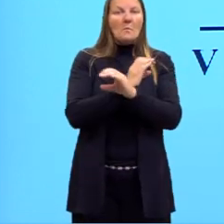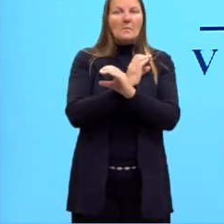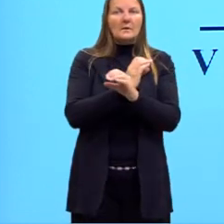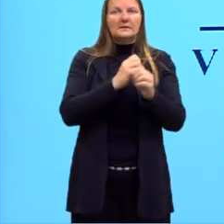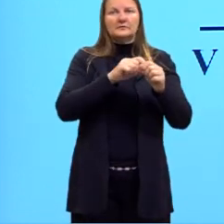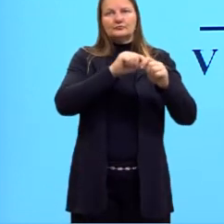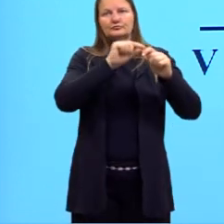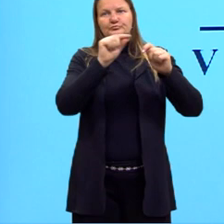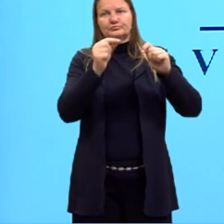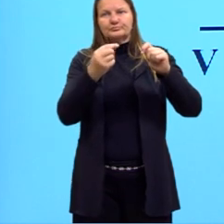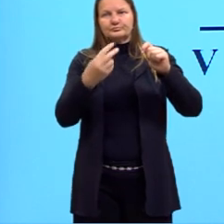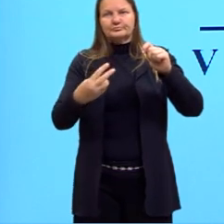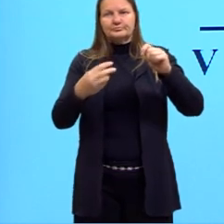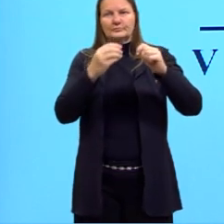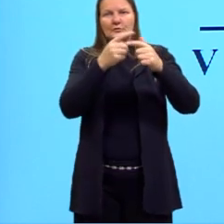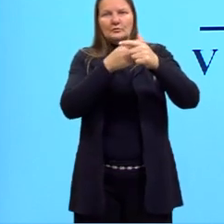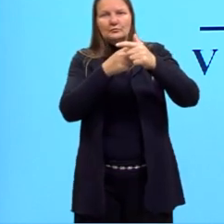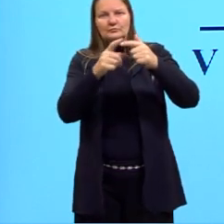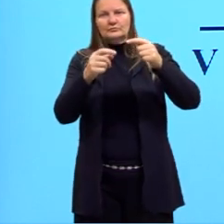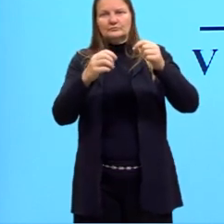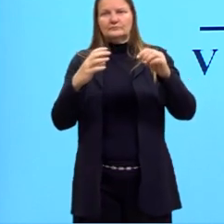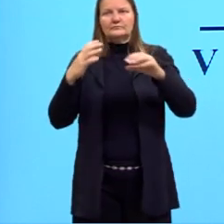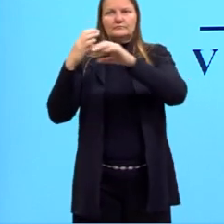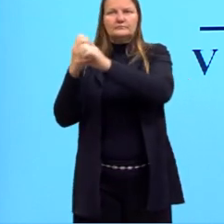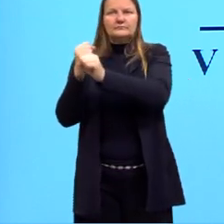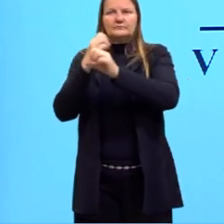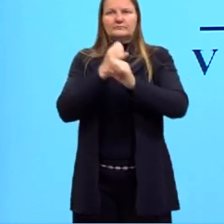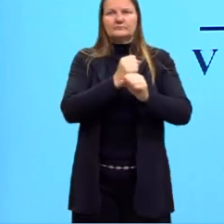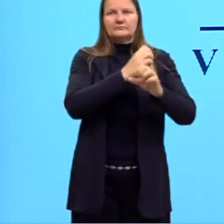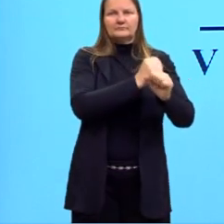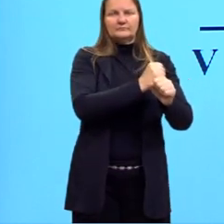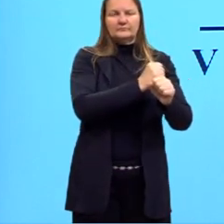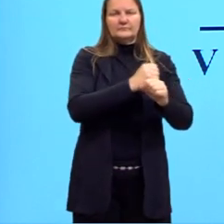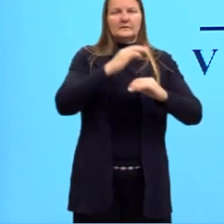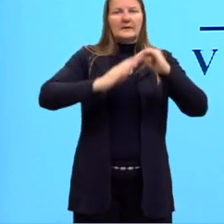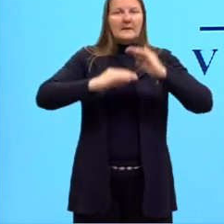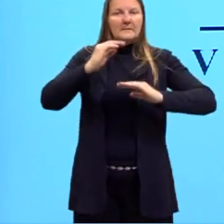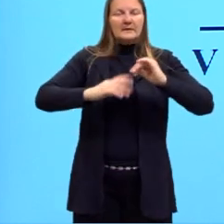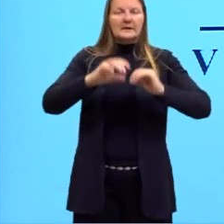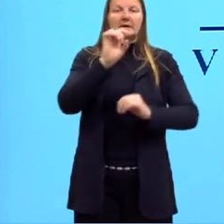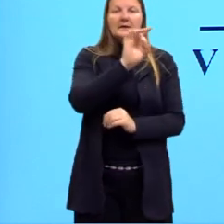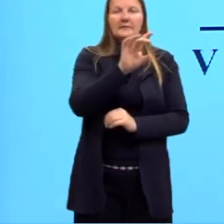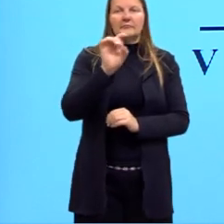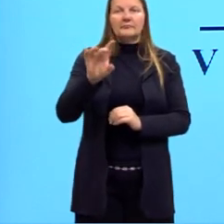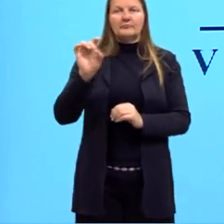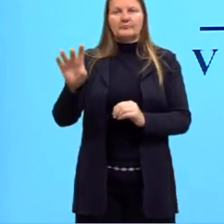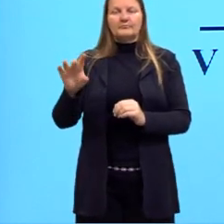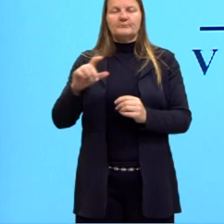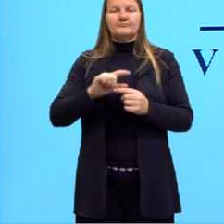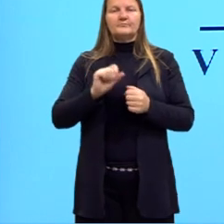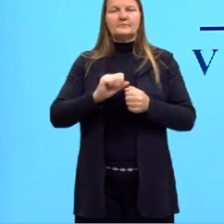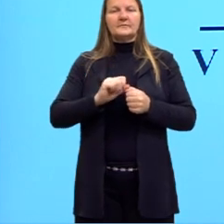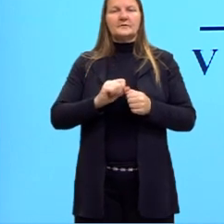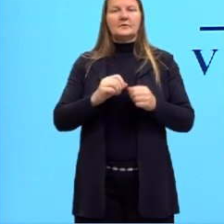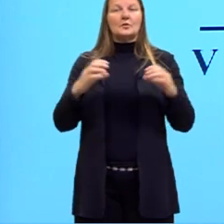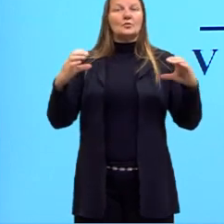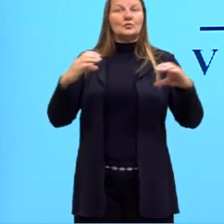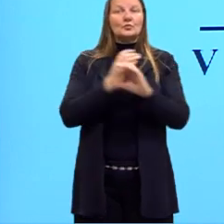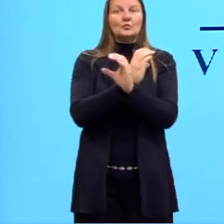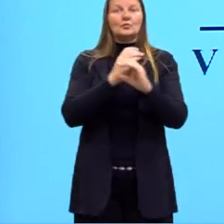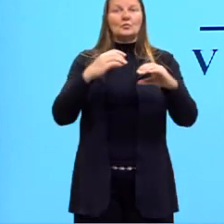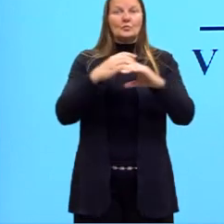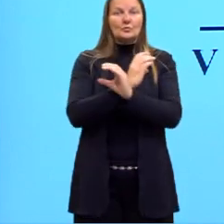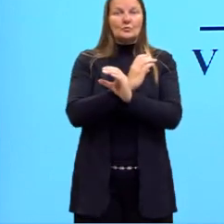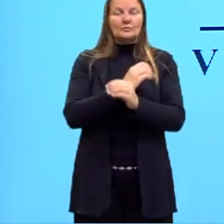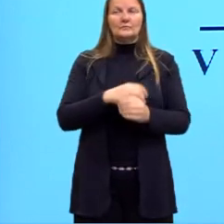dividir nessas três partes então a soma né das correntes aplicado em cada resistor vai ser a corrente total